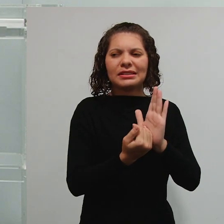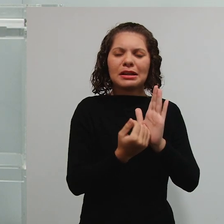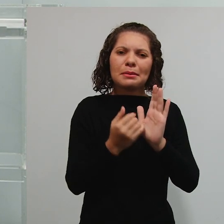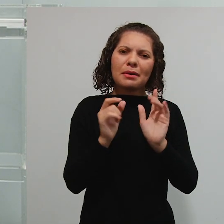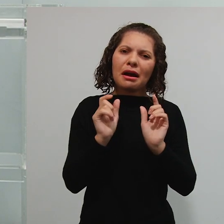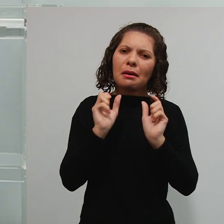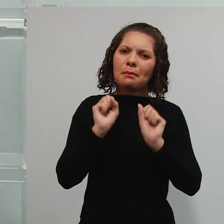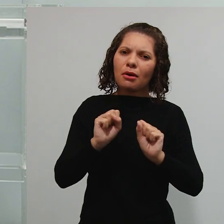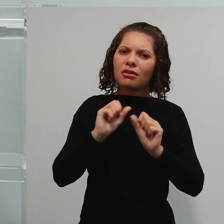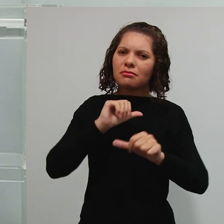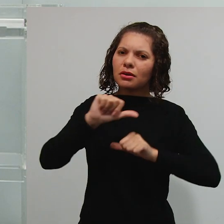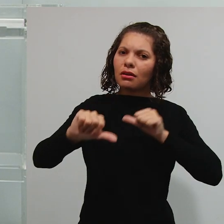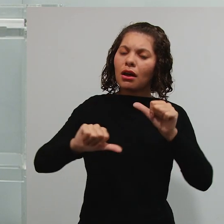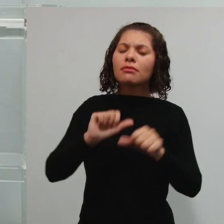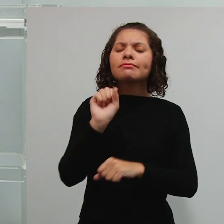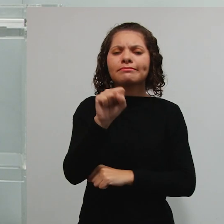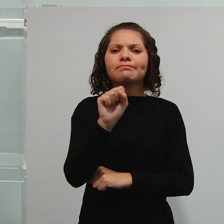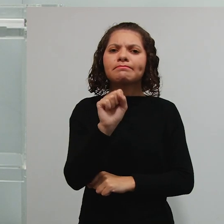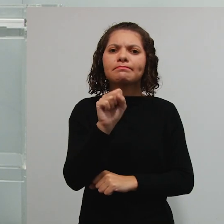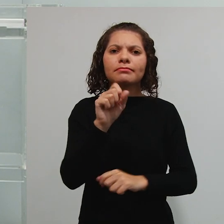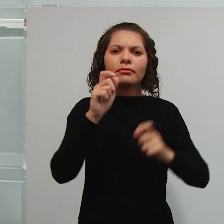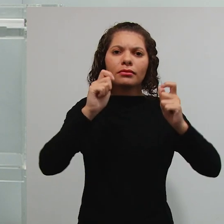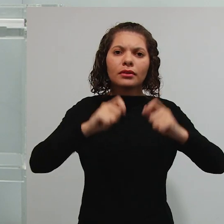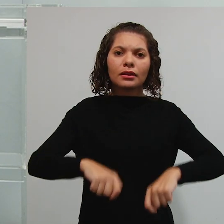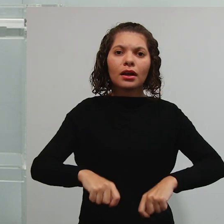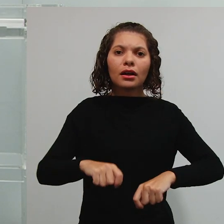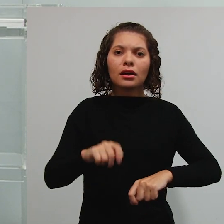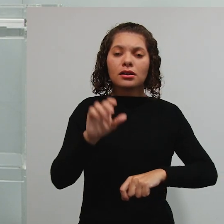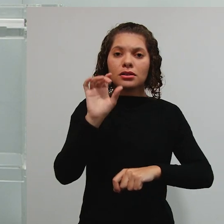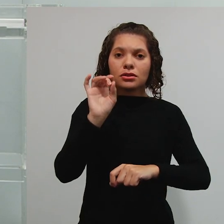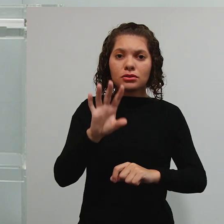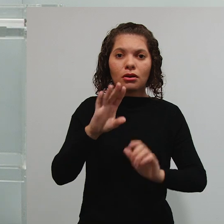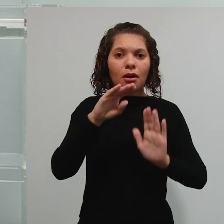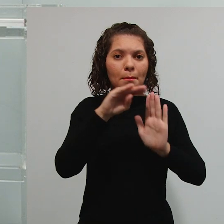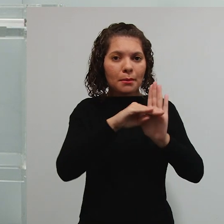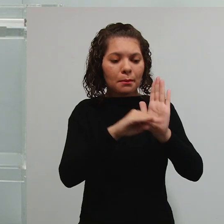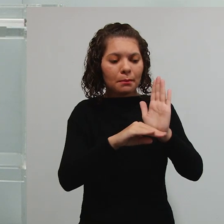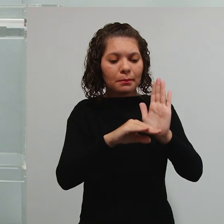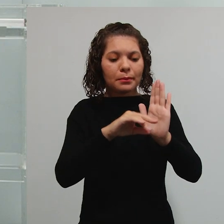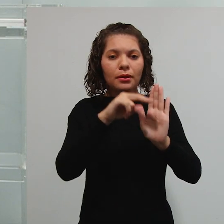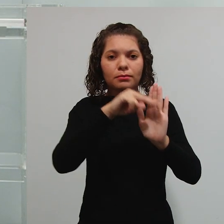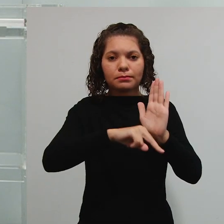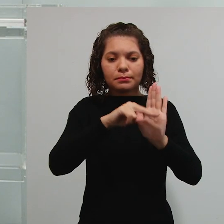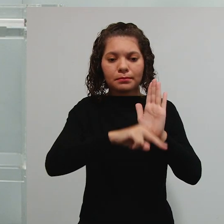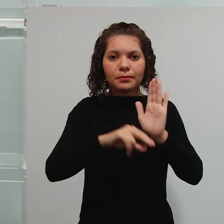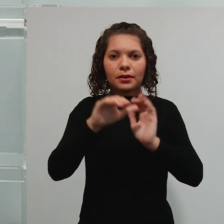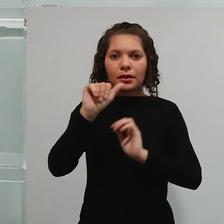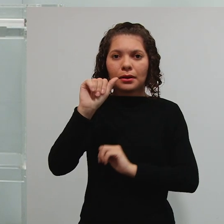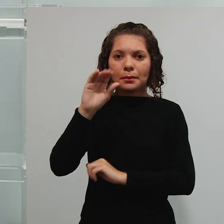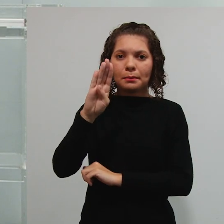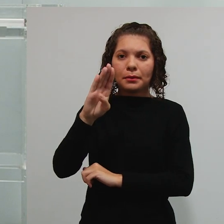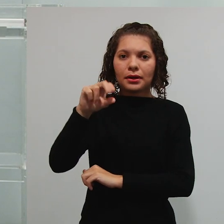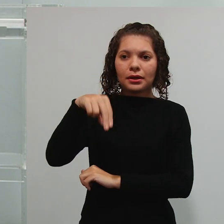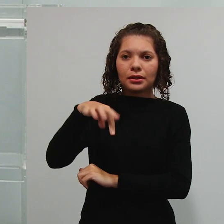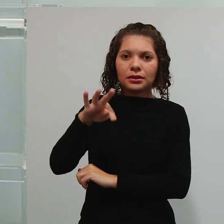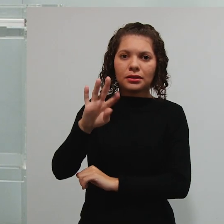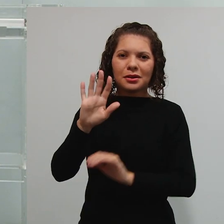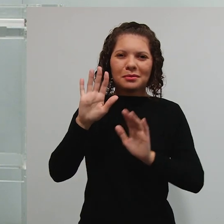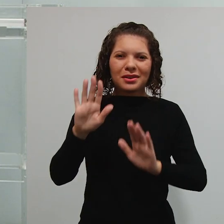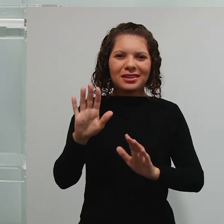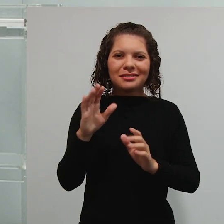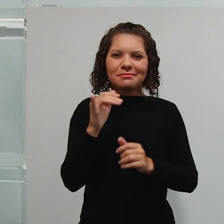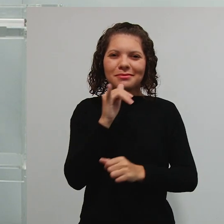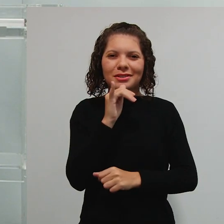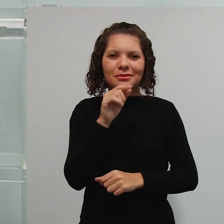alteração? Pode haver alteração. Essas são recomendações da ABNT. mas a instituição ou um evento, por exemplo, você